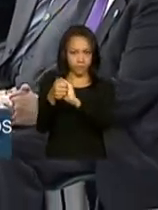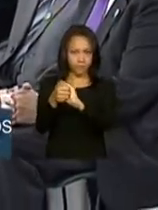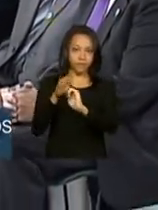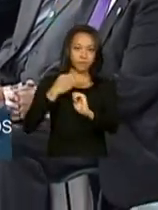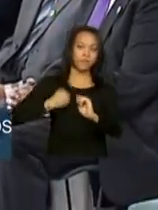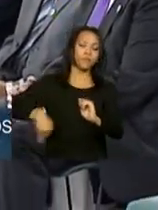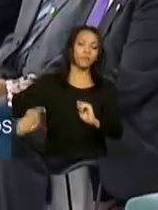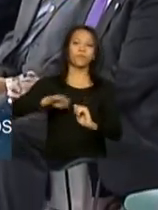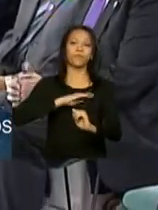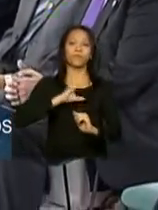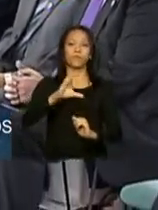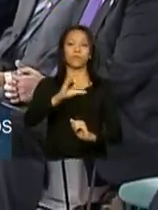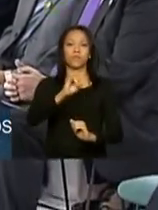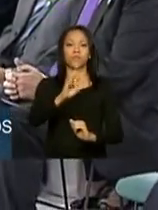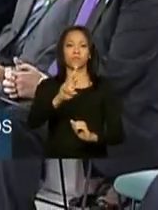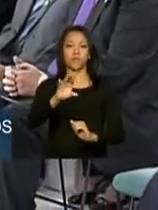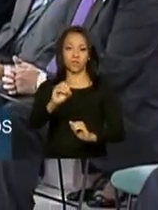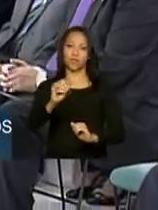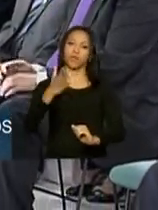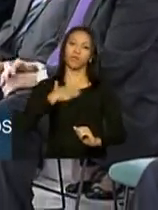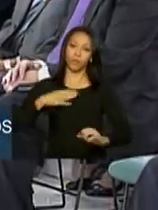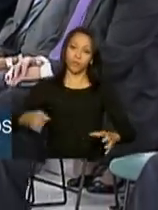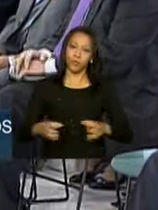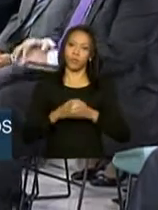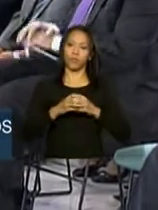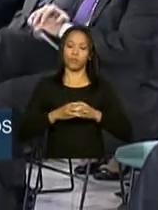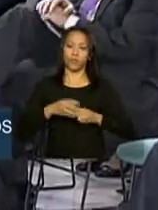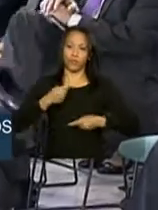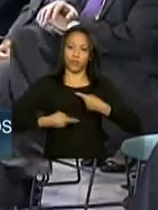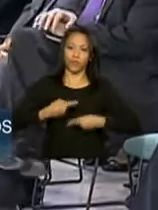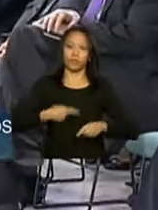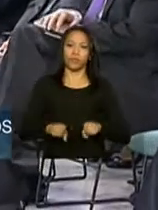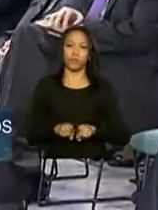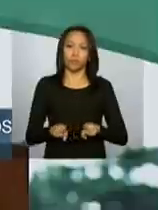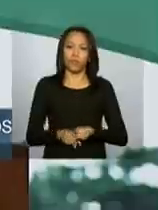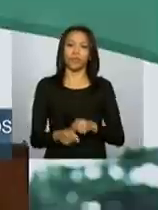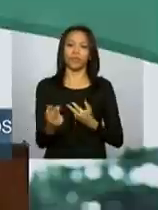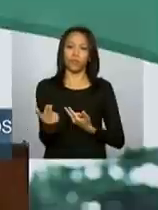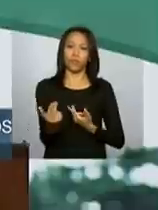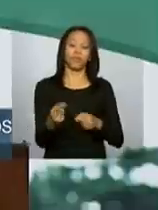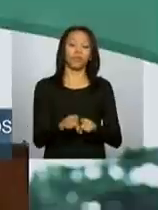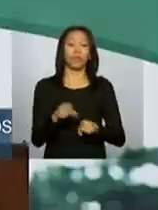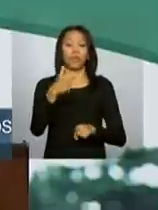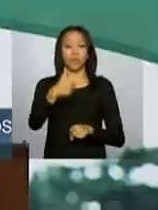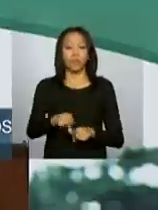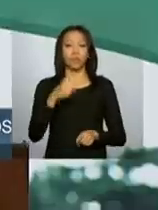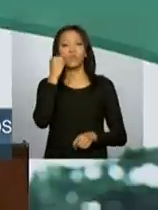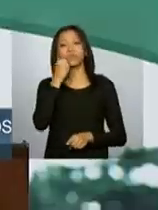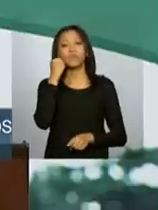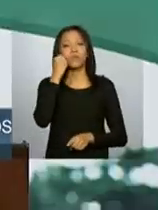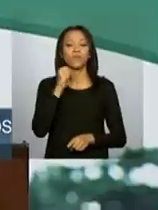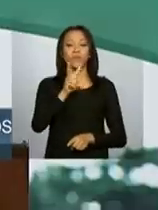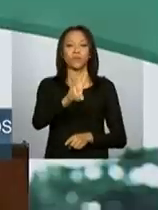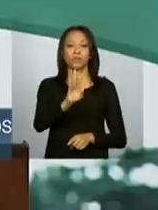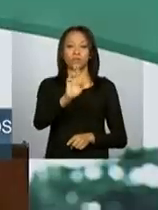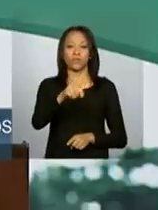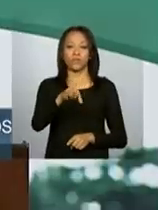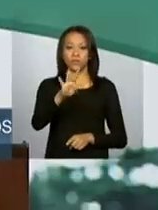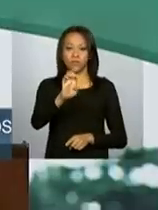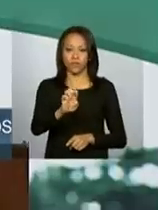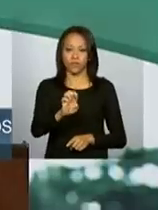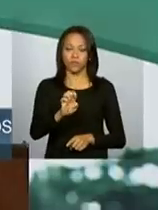senador Ciro Nogueira, presidente do meu partido. Cumprimentar o senador Benedito de Lira, o senador Vicentinho